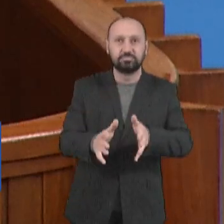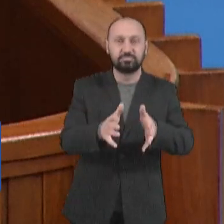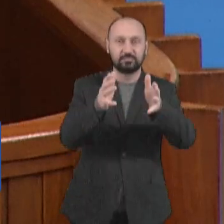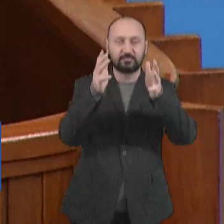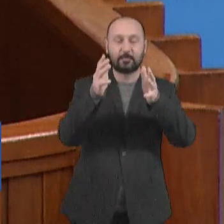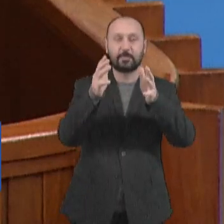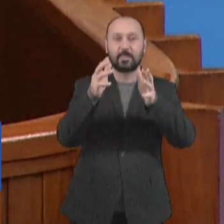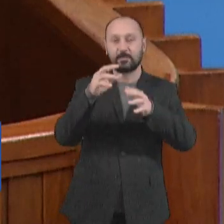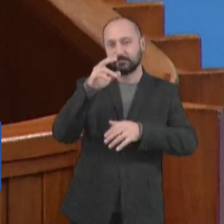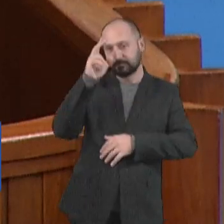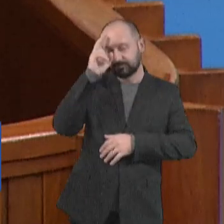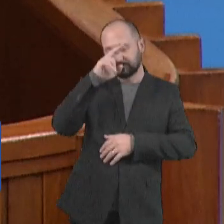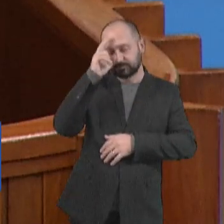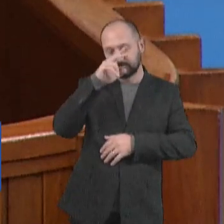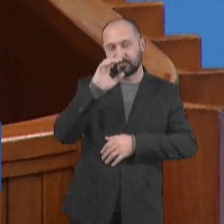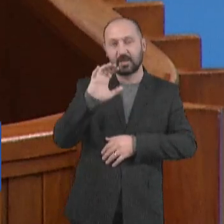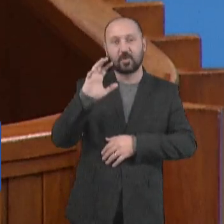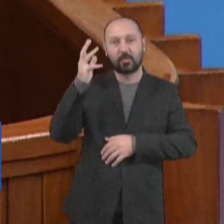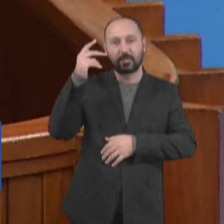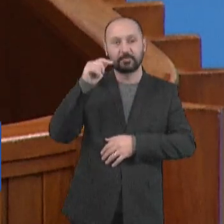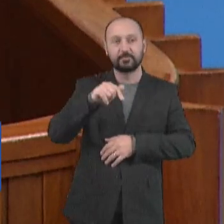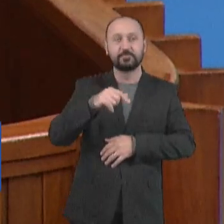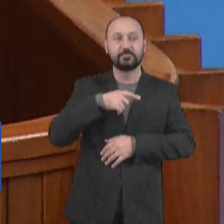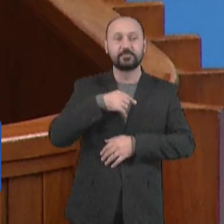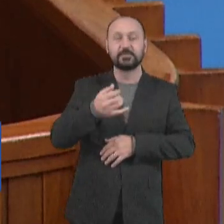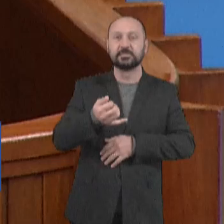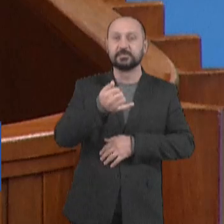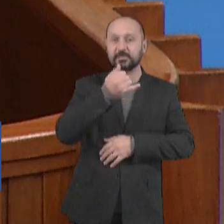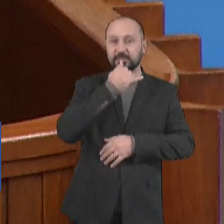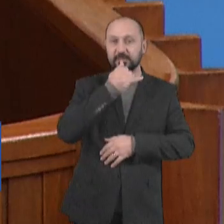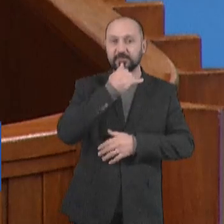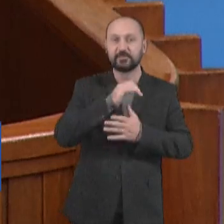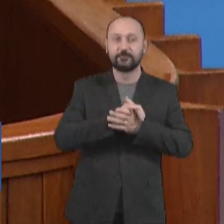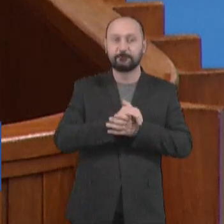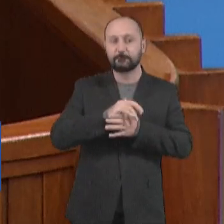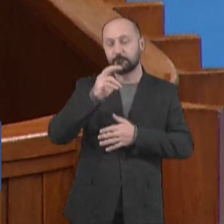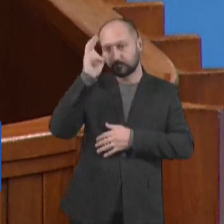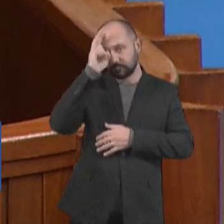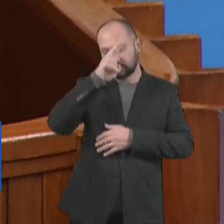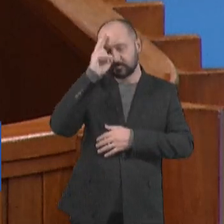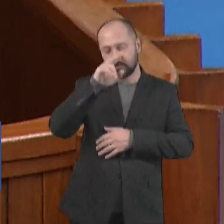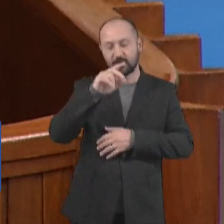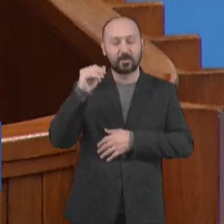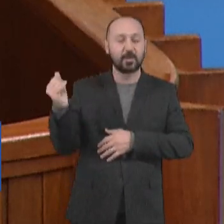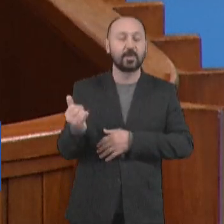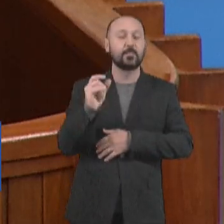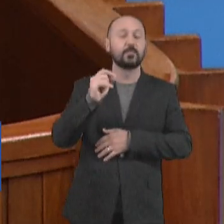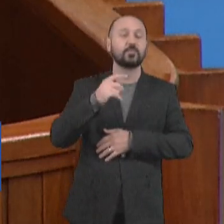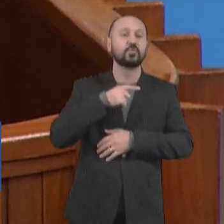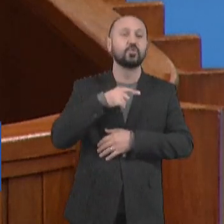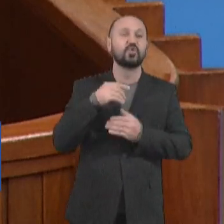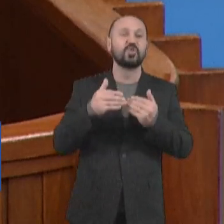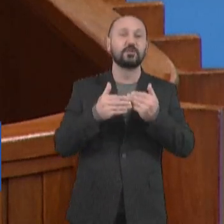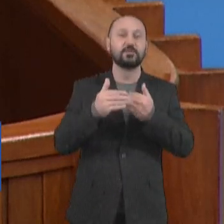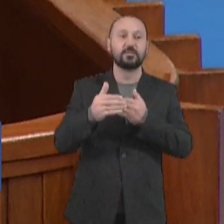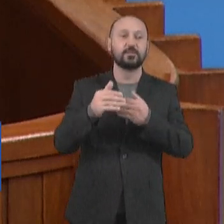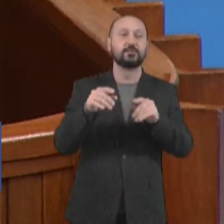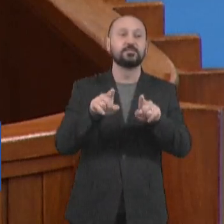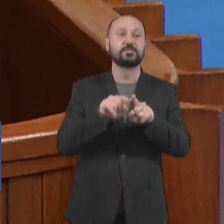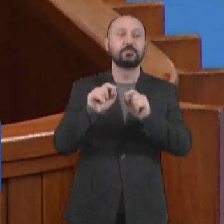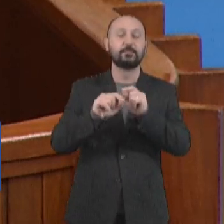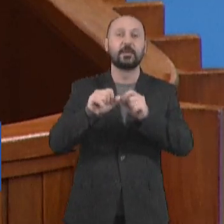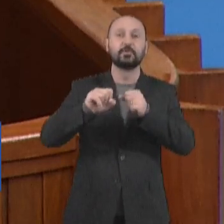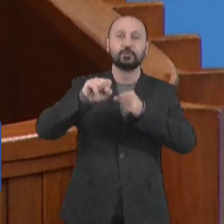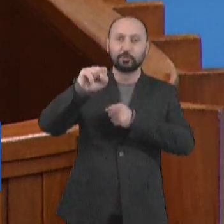remetendo a esse episódio, né, triste, mas histórico, e importante que nós tivemos também